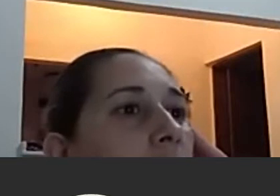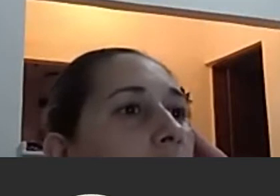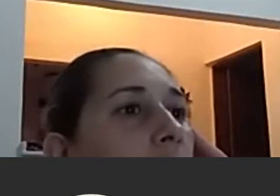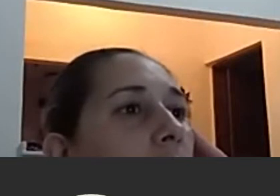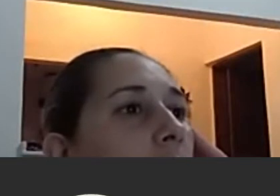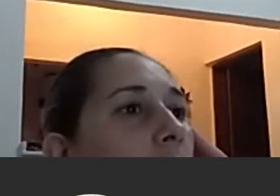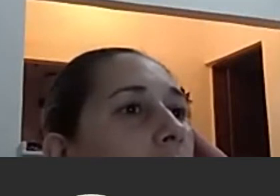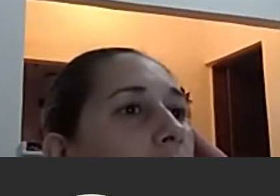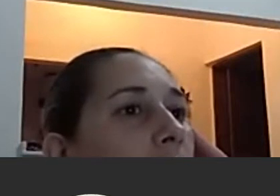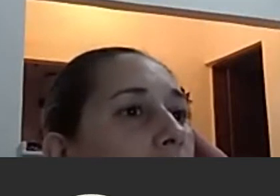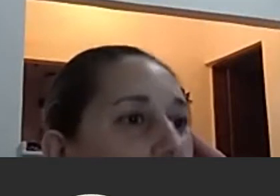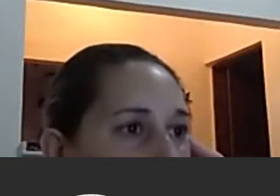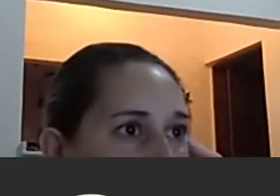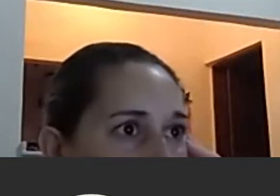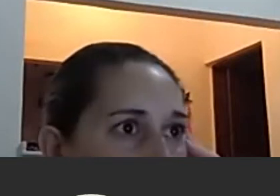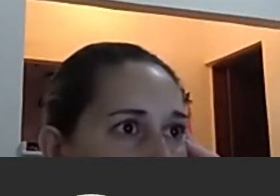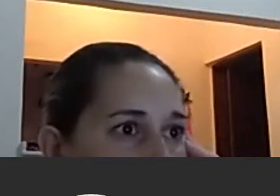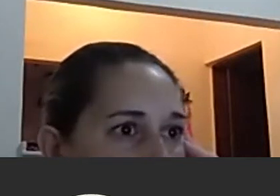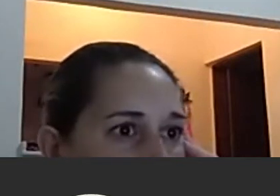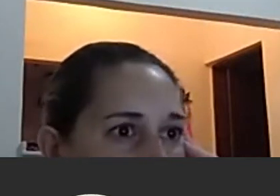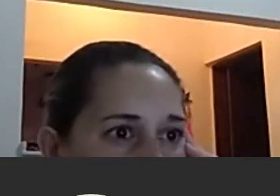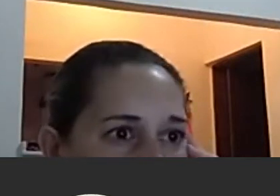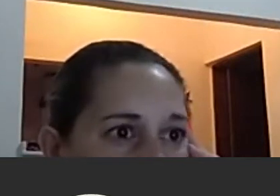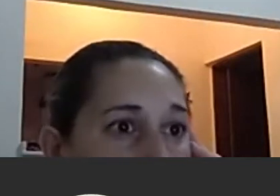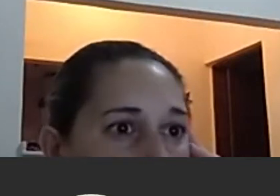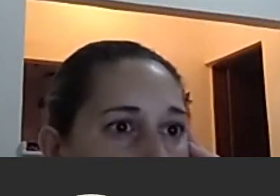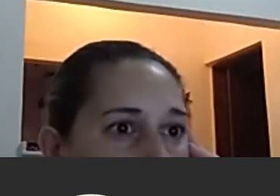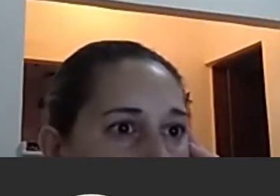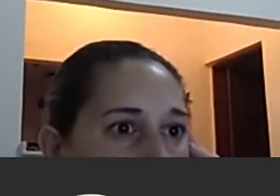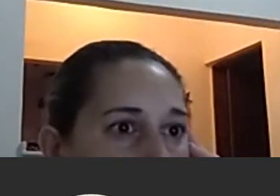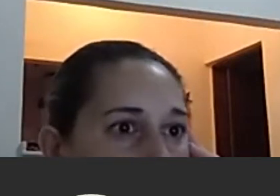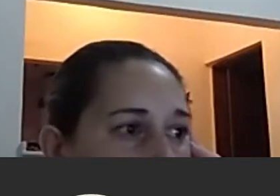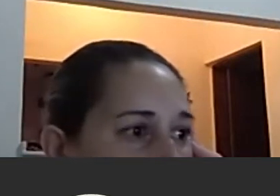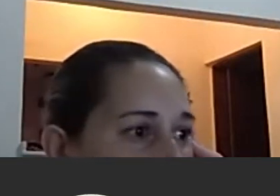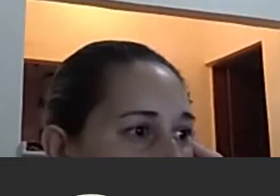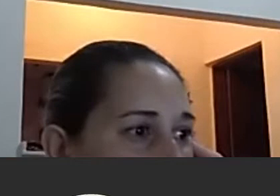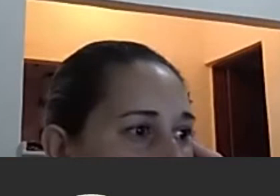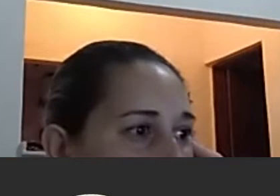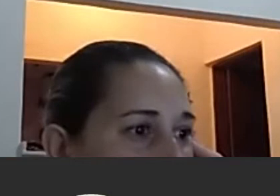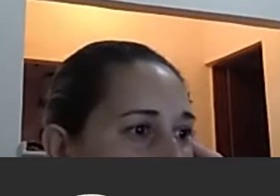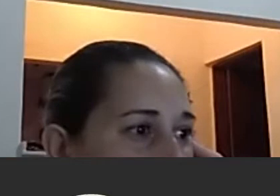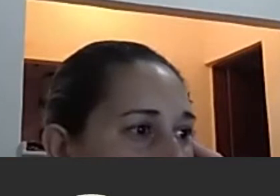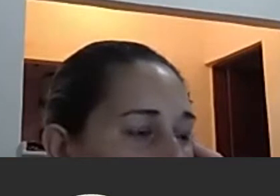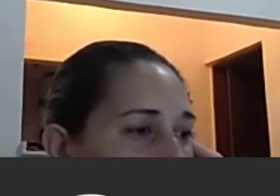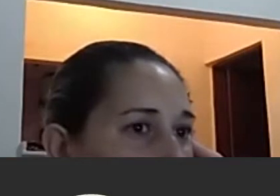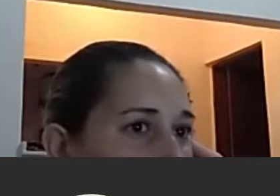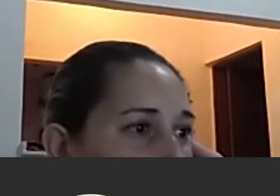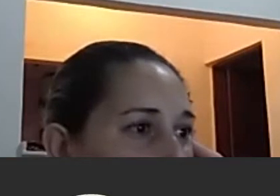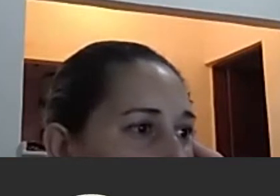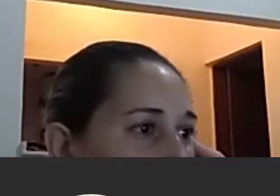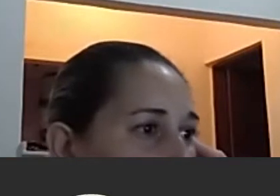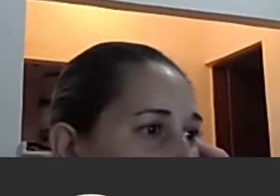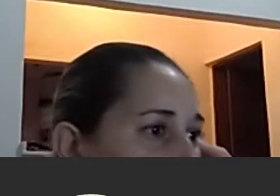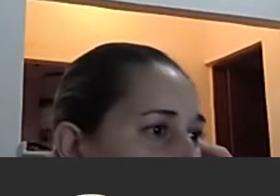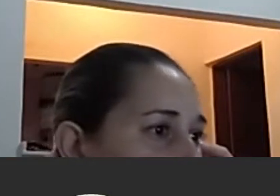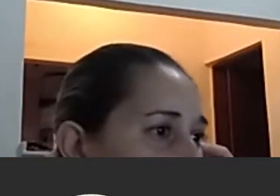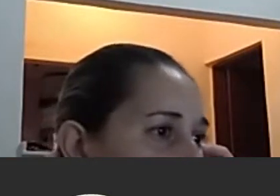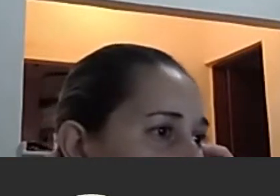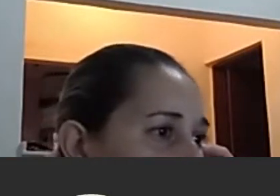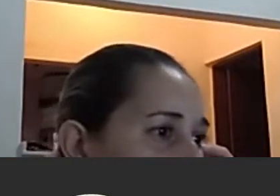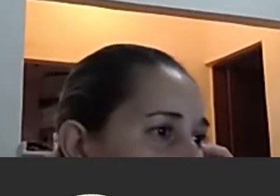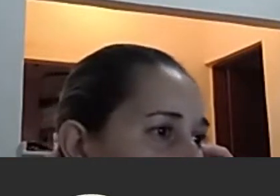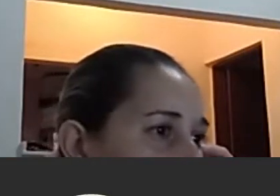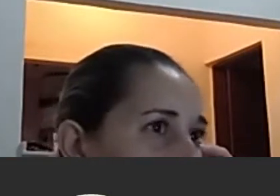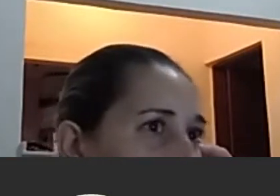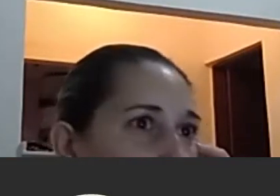Mas vamos lá. Bom, já está lá disponível, então vamos seguindo aqui rapidinho, senão a gente vai... Deixa eu compartilhar então a tela aqui